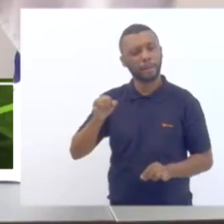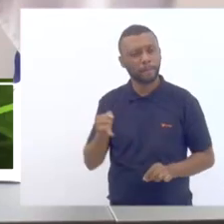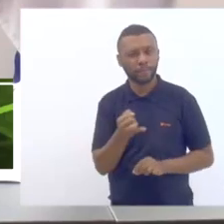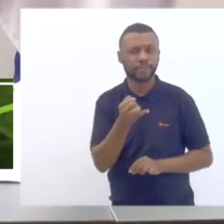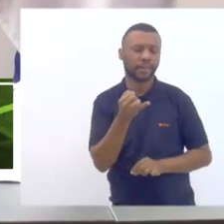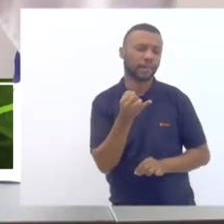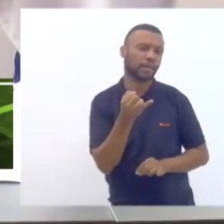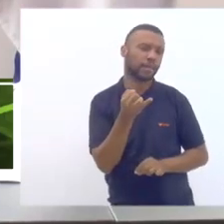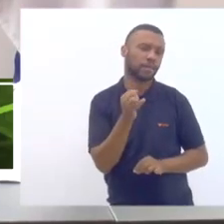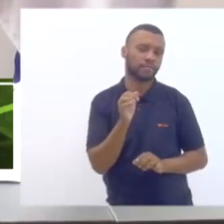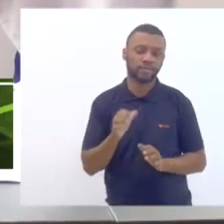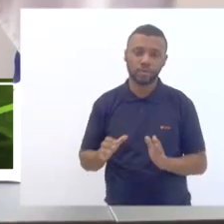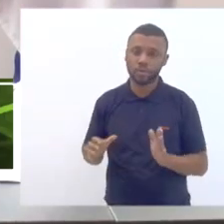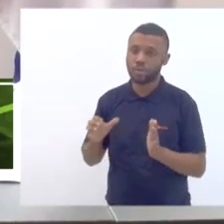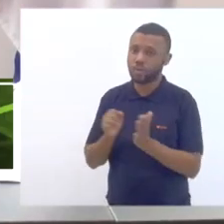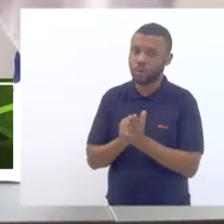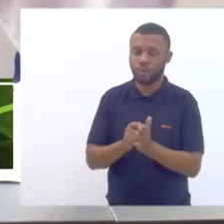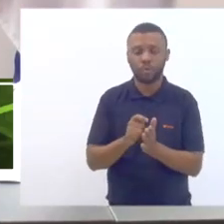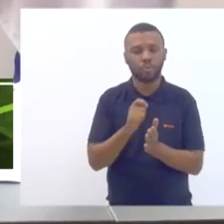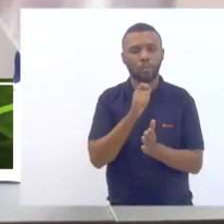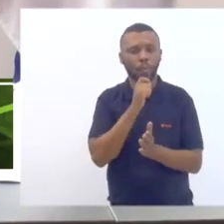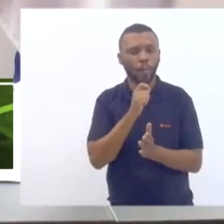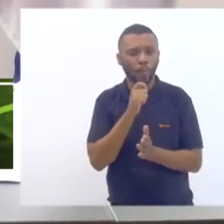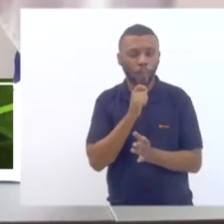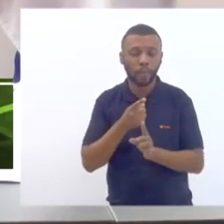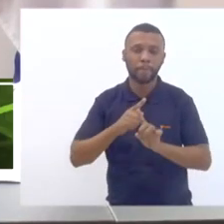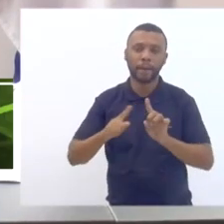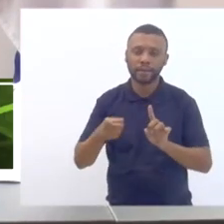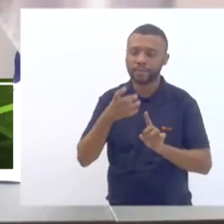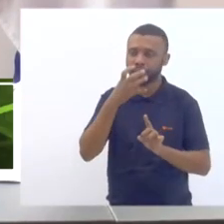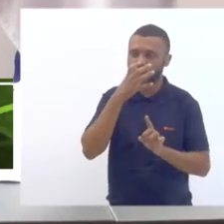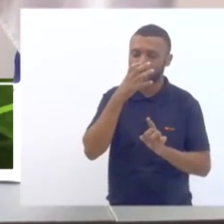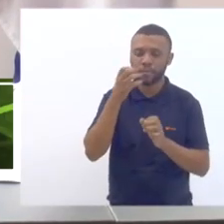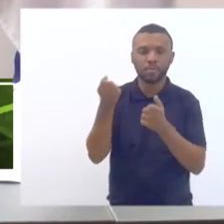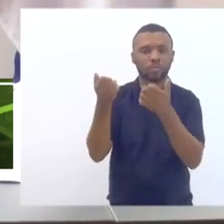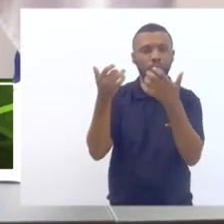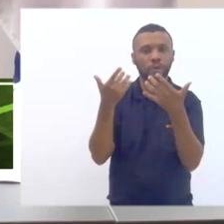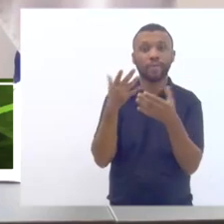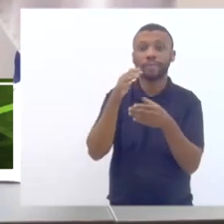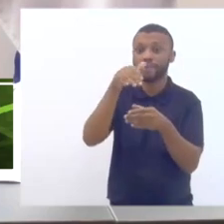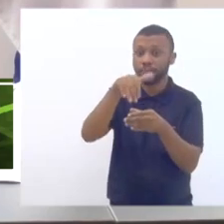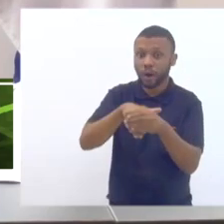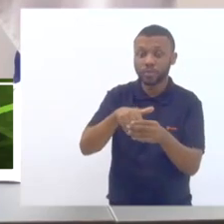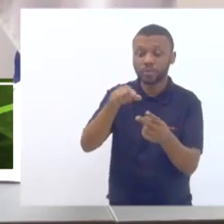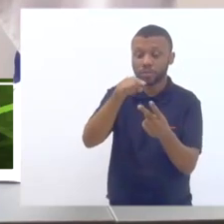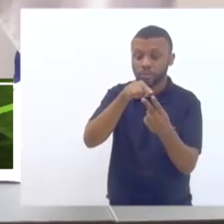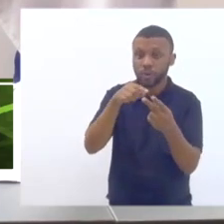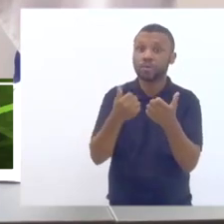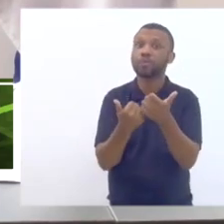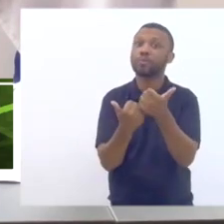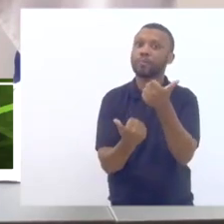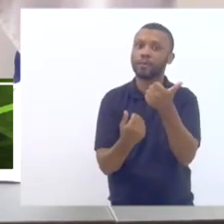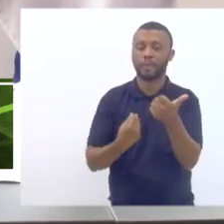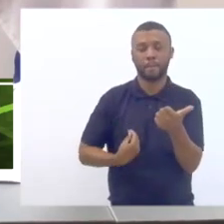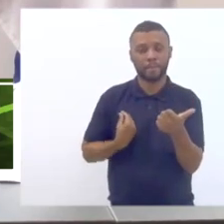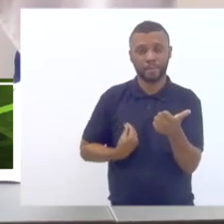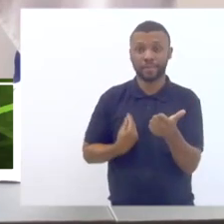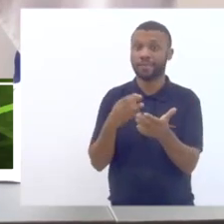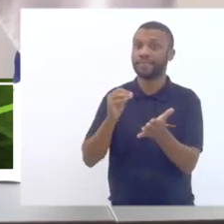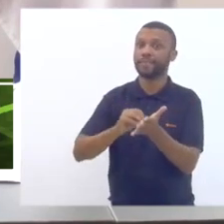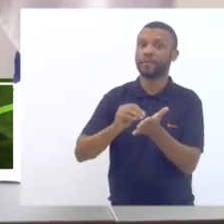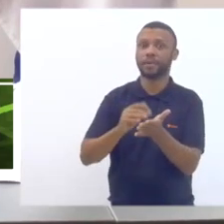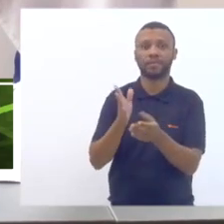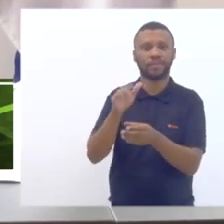ser computado, eu vou ouvir também as declarações de votos de 2 suplentes presentes que ainda não votaram.